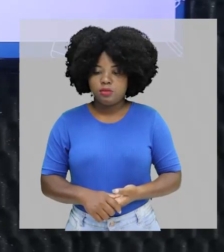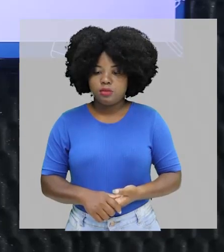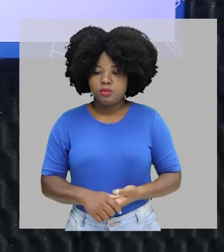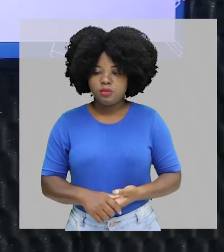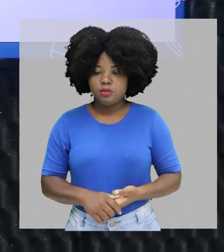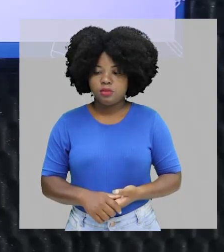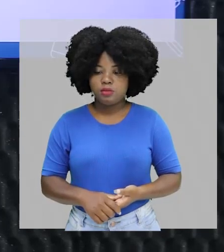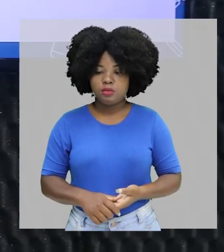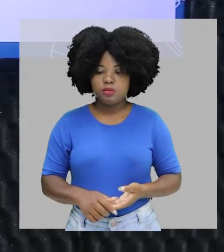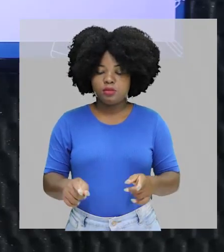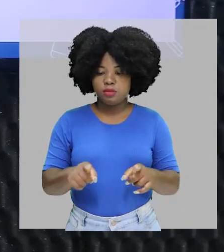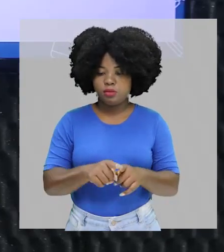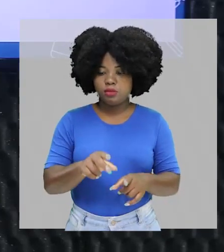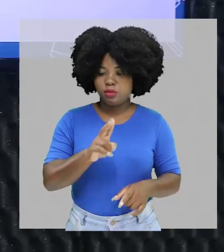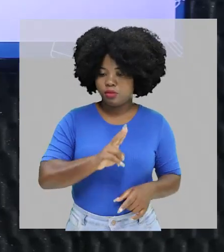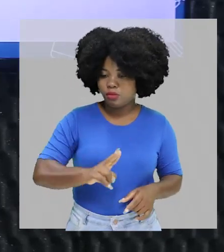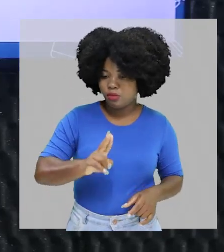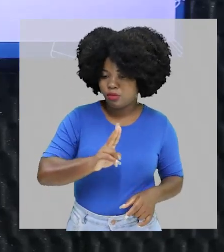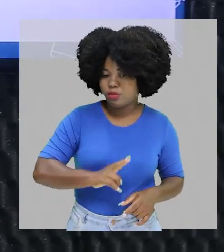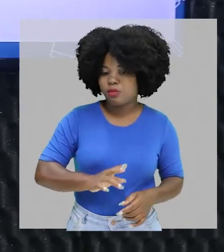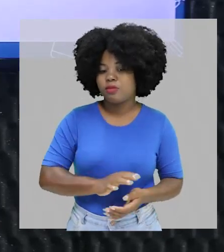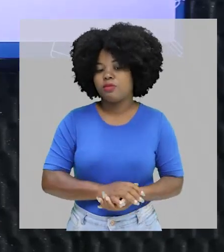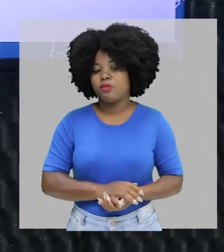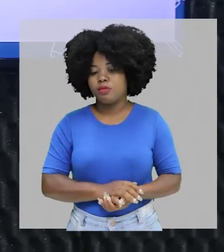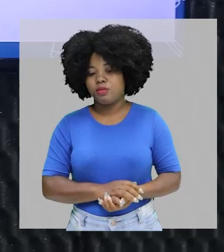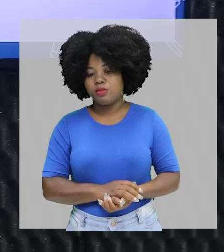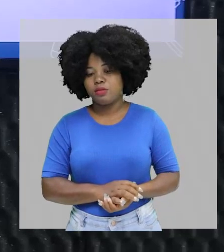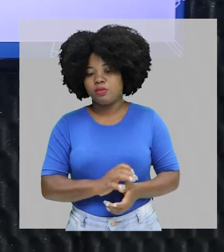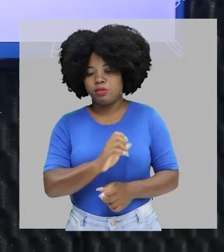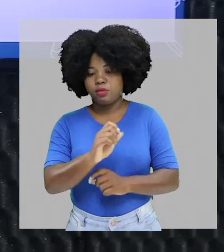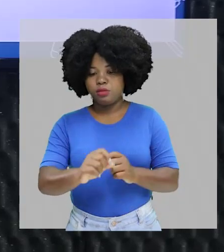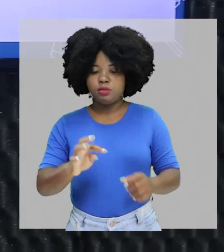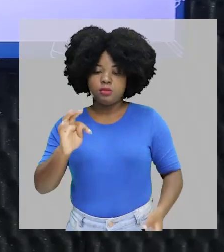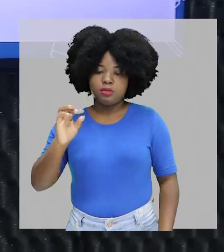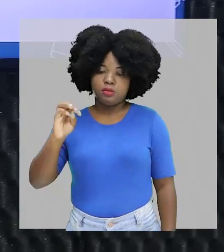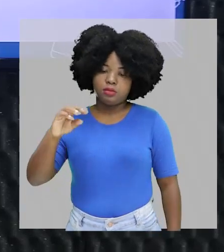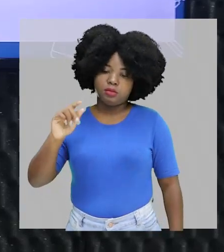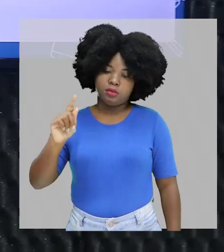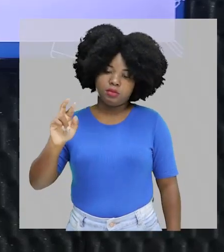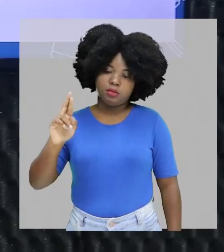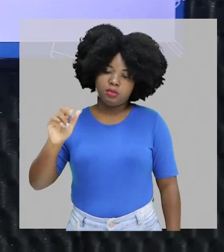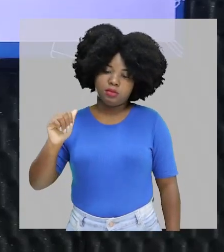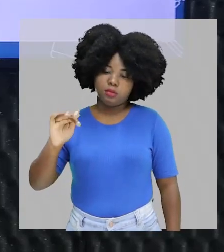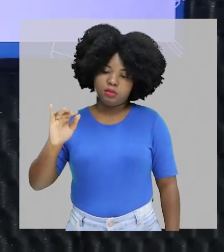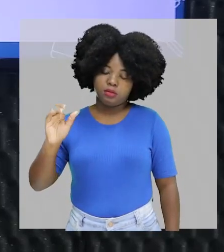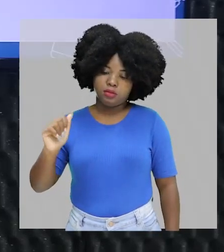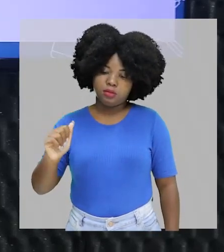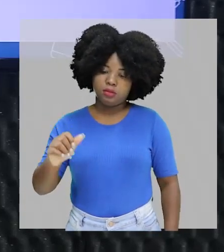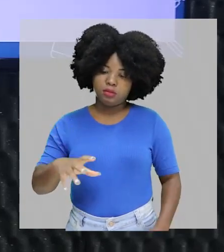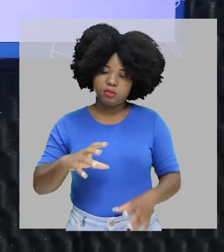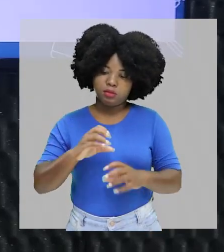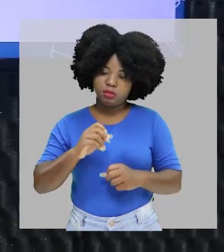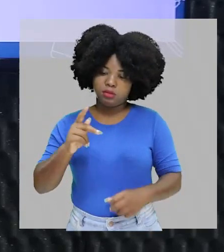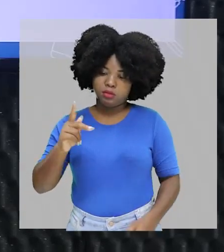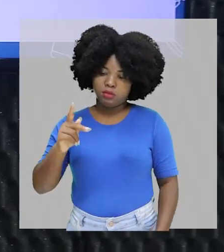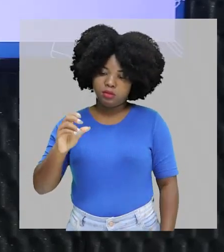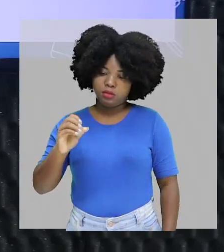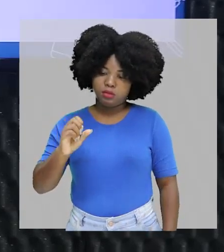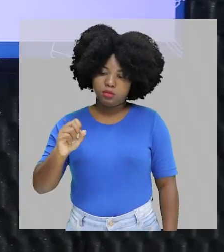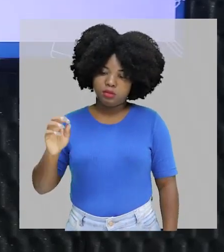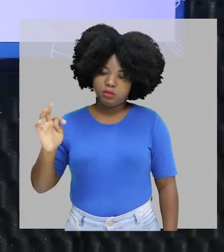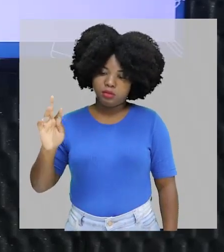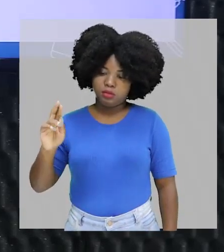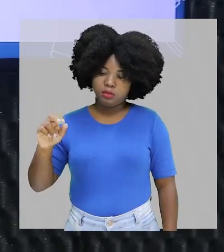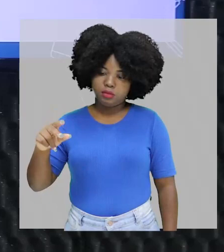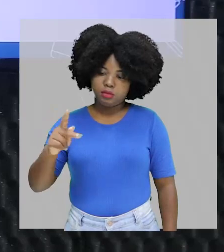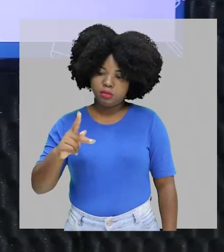em que são utilizados radiofármacos, é o da tomografia por emissão de pósitrons, como é conhecido